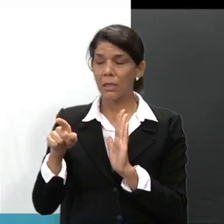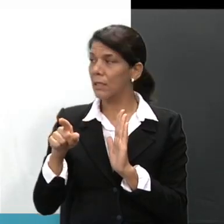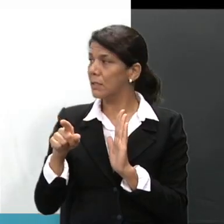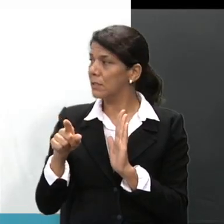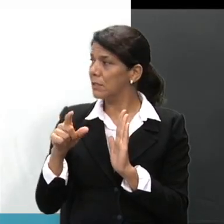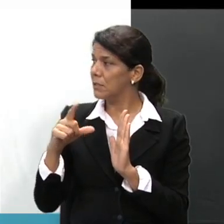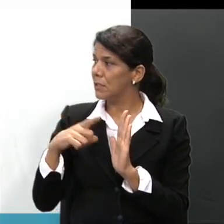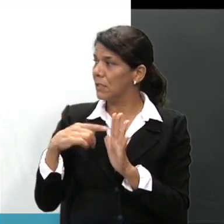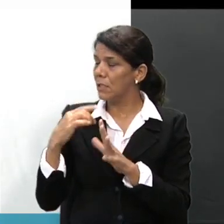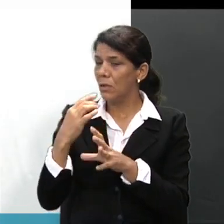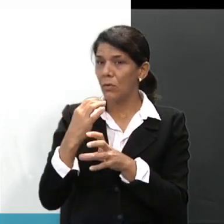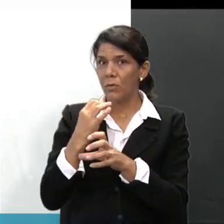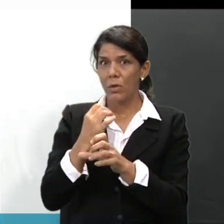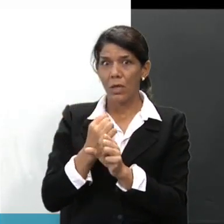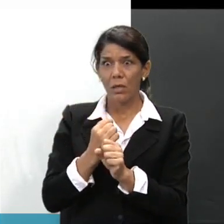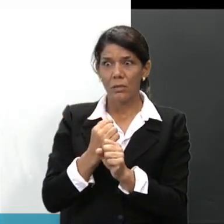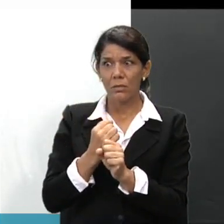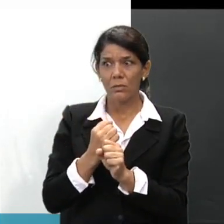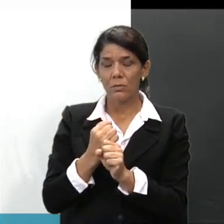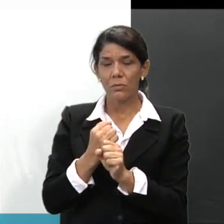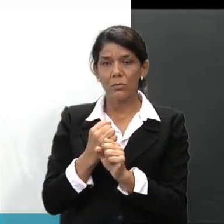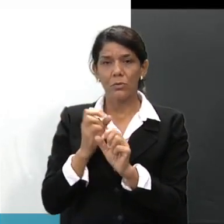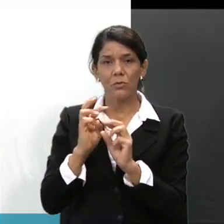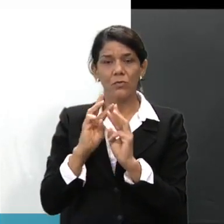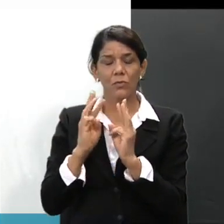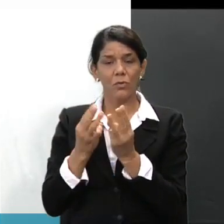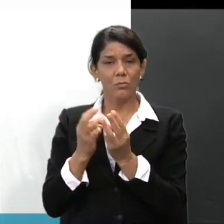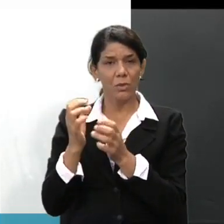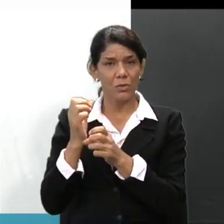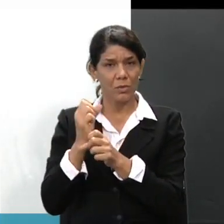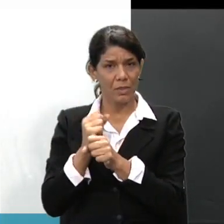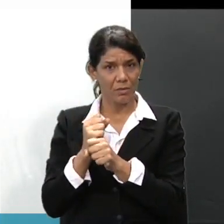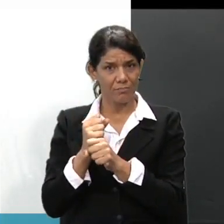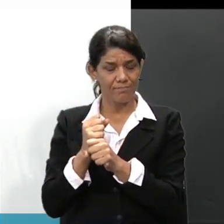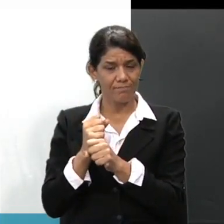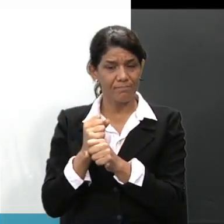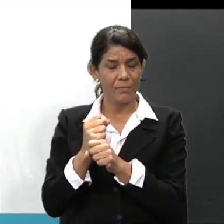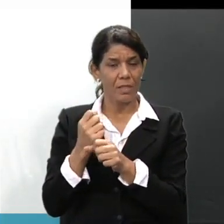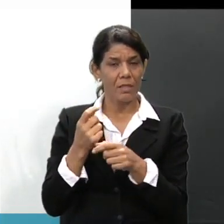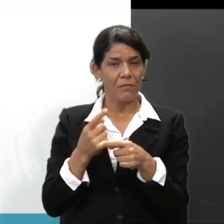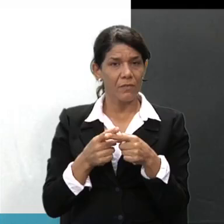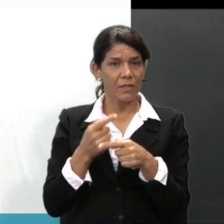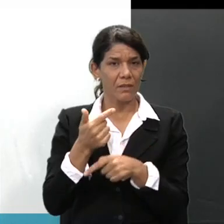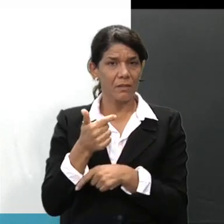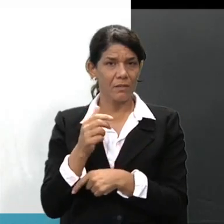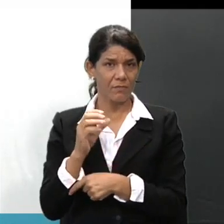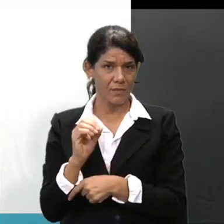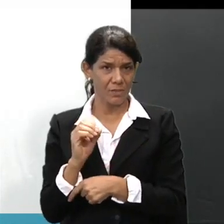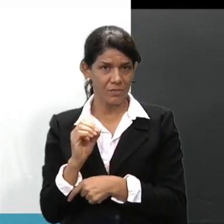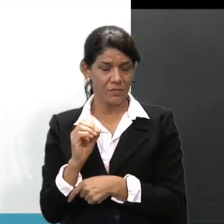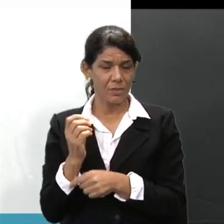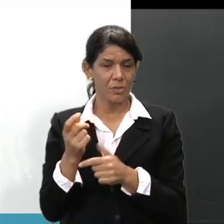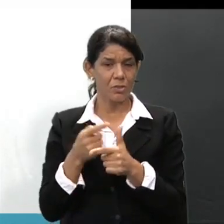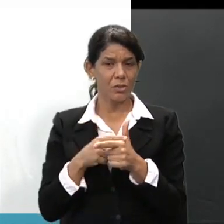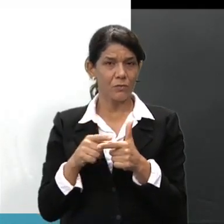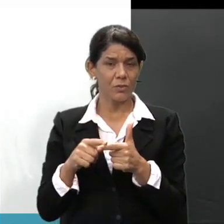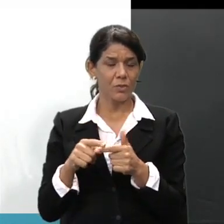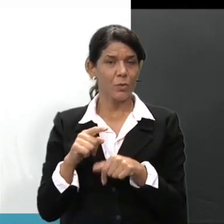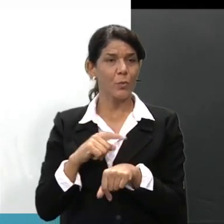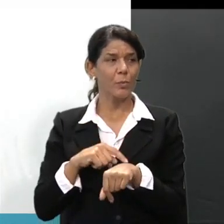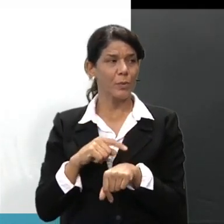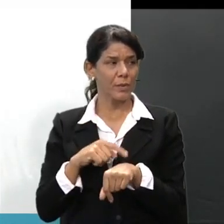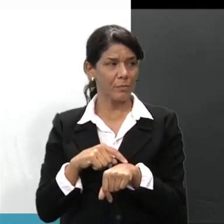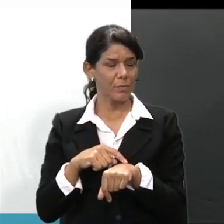vazão será calculada por meio do volume total administrado vezes 20, dividido pelo